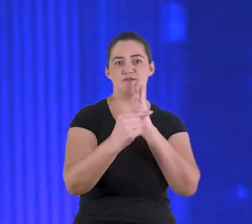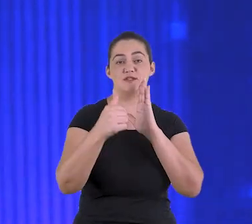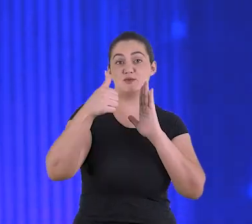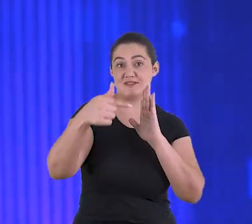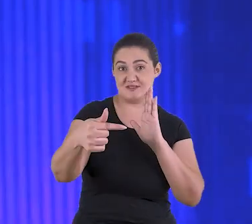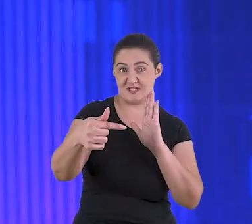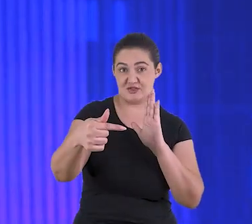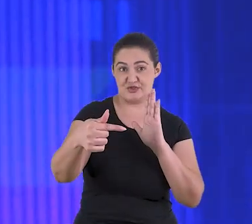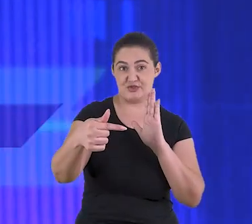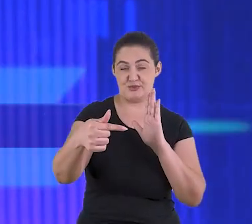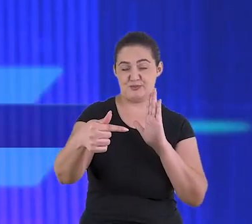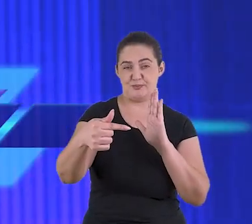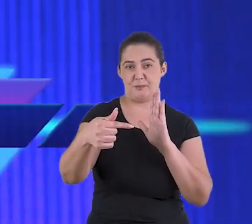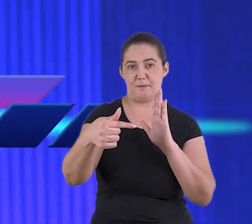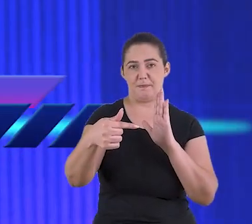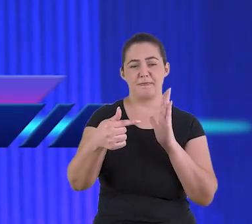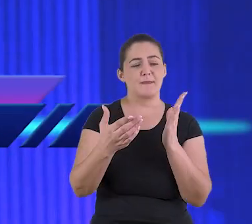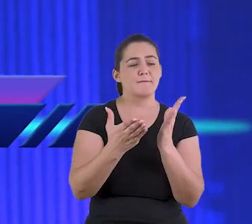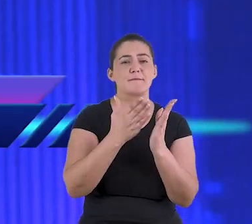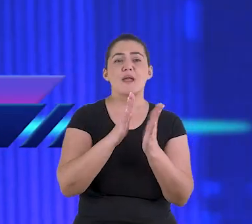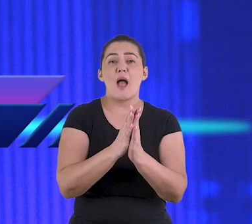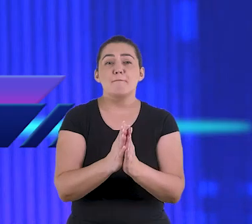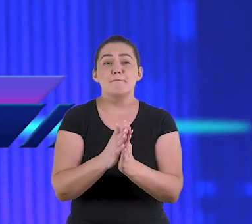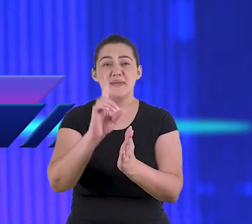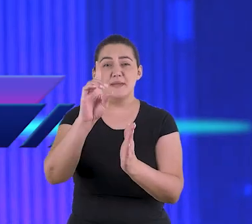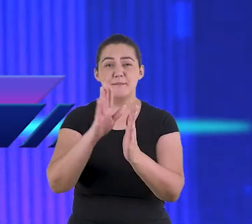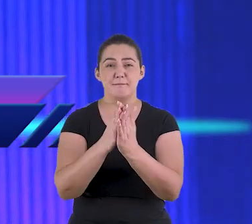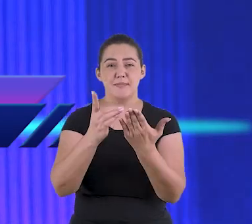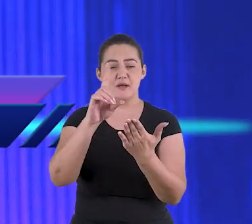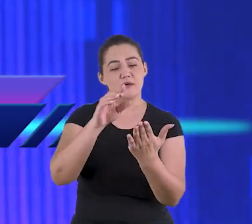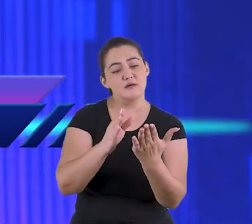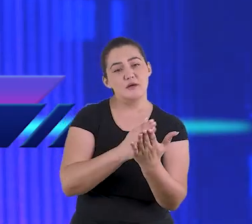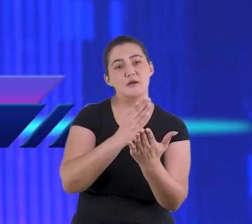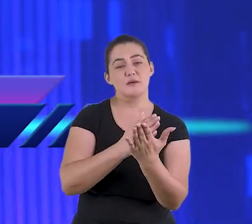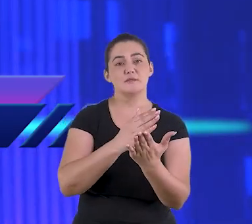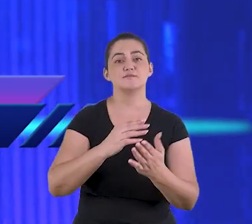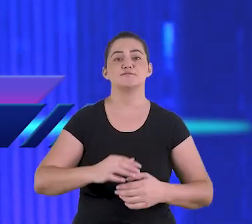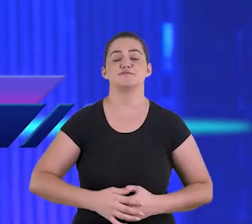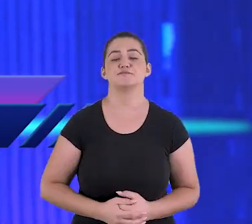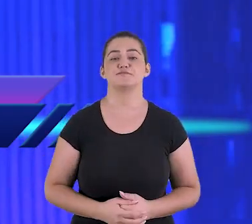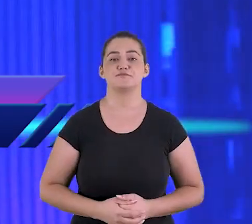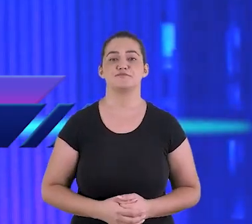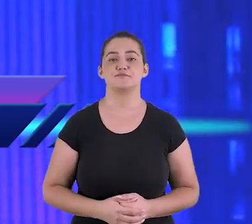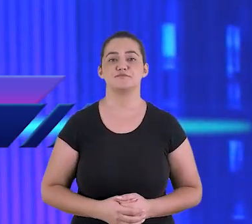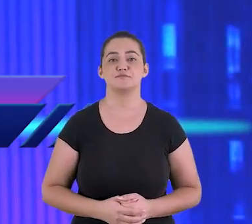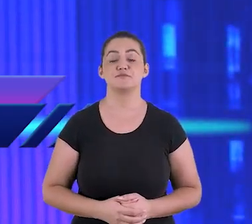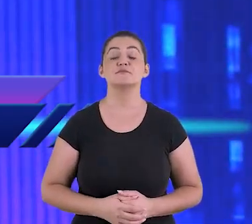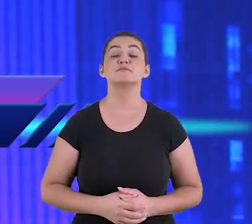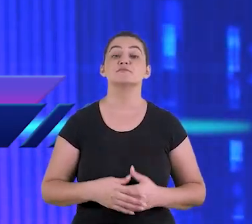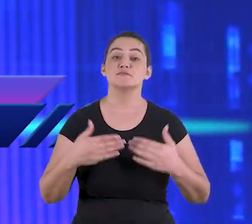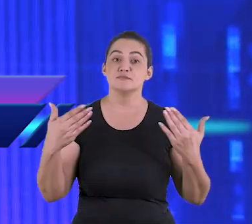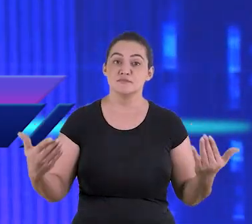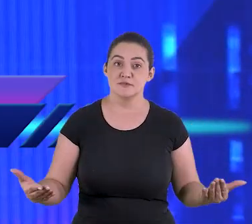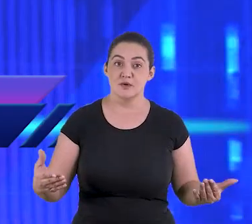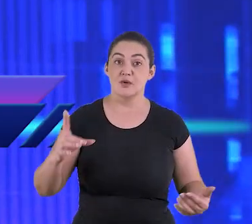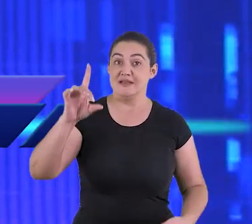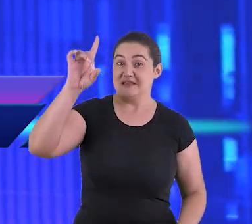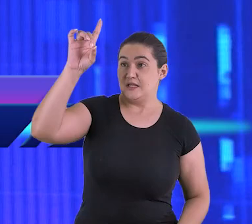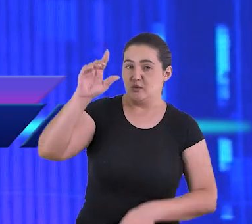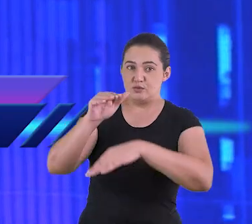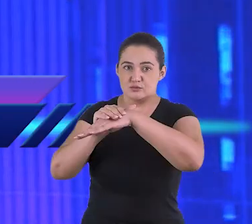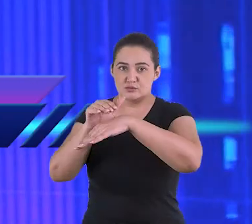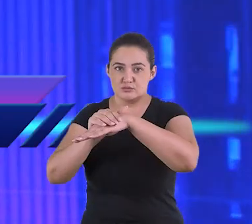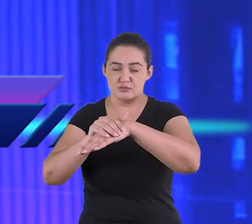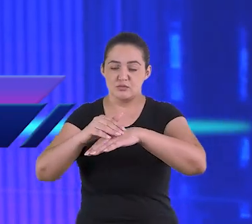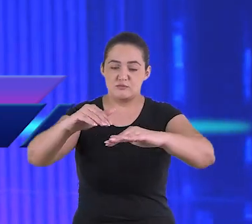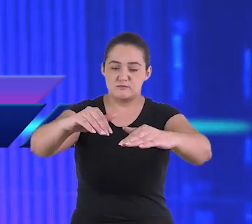é um verso muito conhecido, está na primeira página da Bíblia, logo no comecinho, Gênesis 2:7, diz assim a palavra do Senhor.